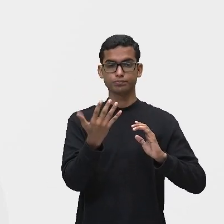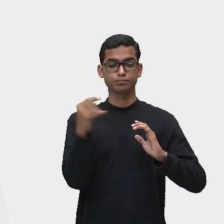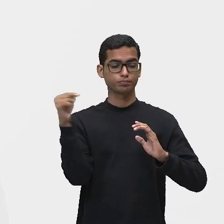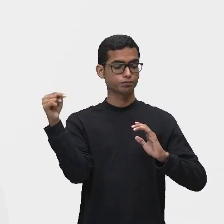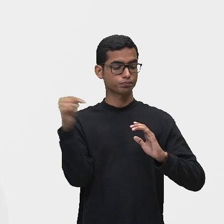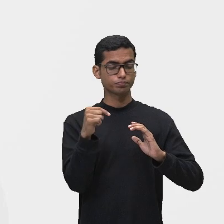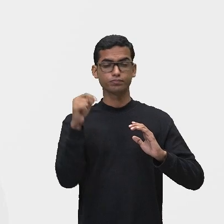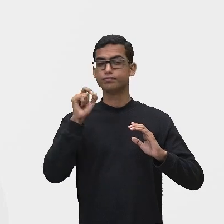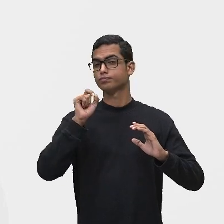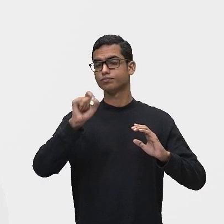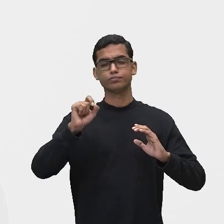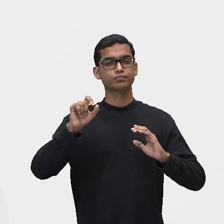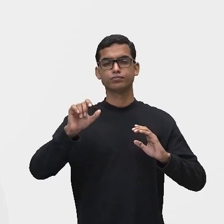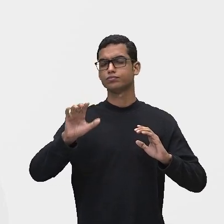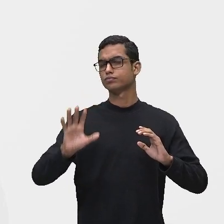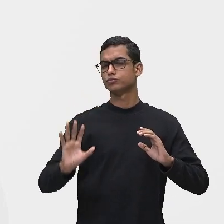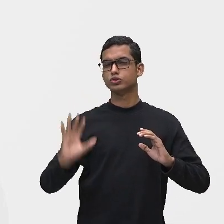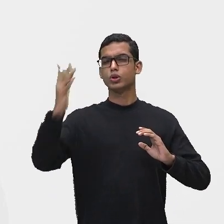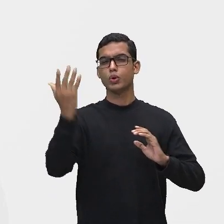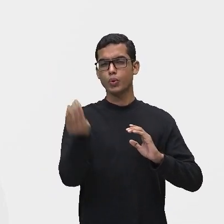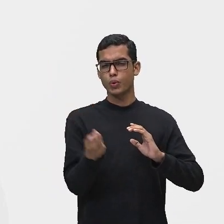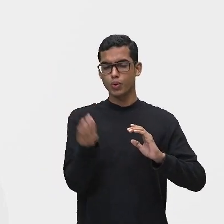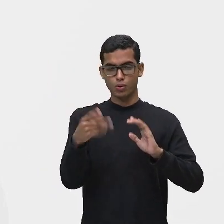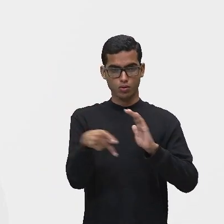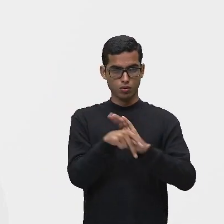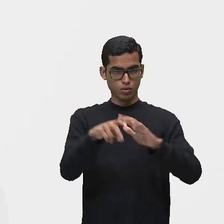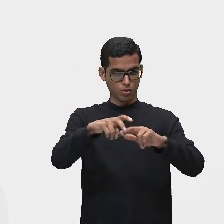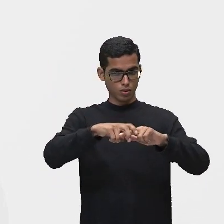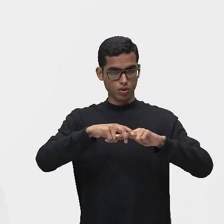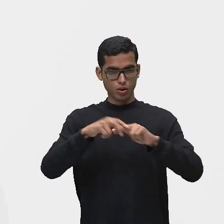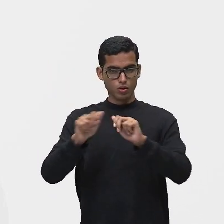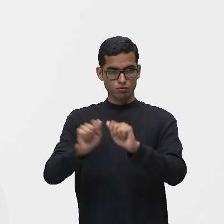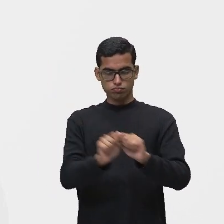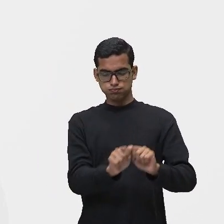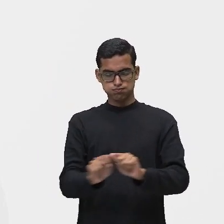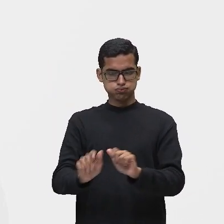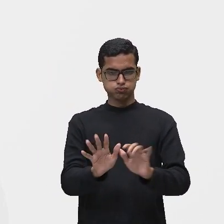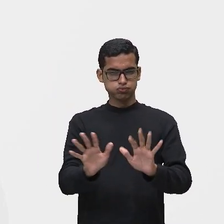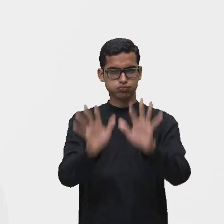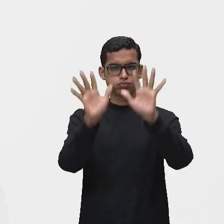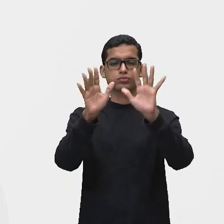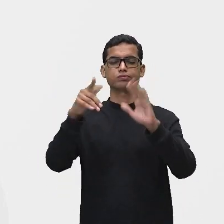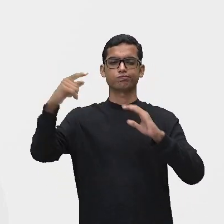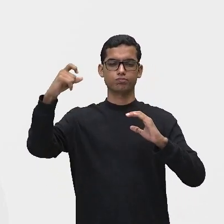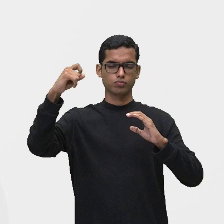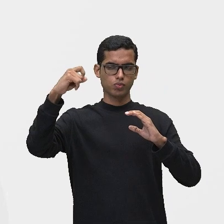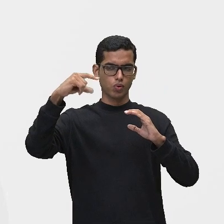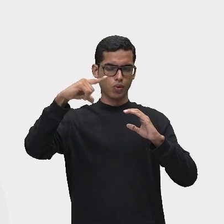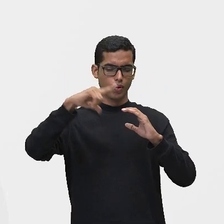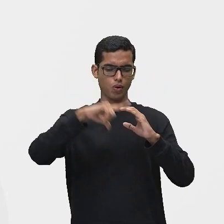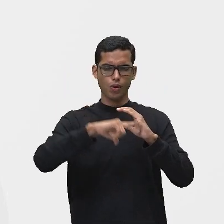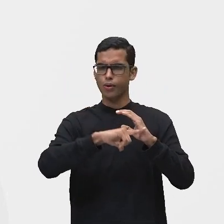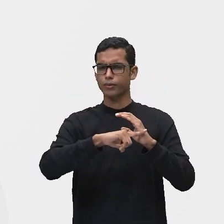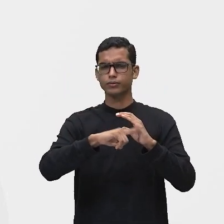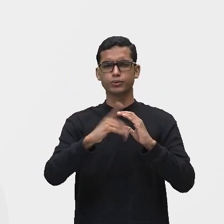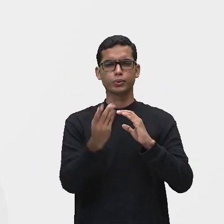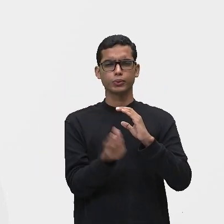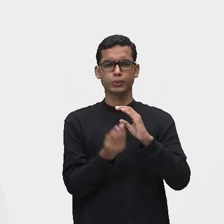estufa, acontece porque os gases do efeito estufa funcionam